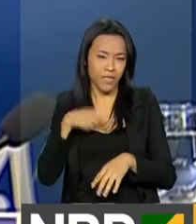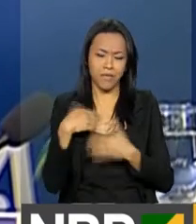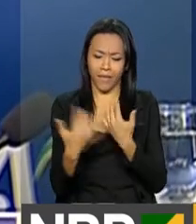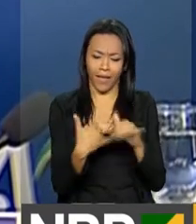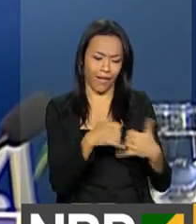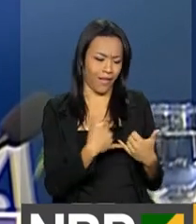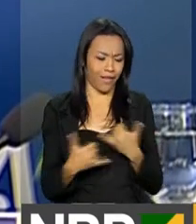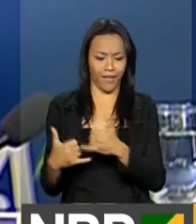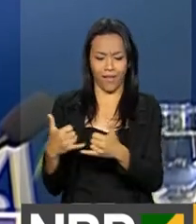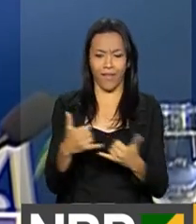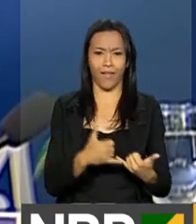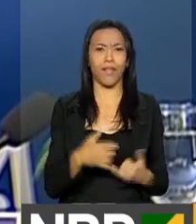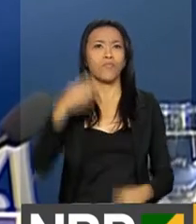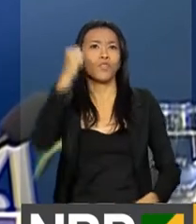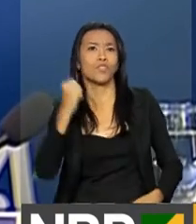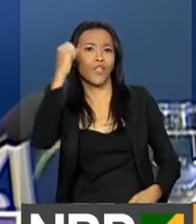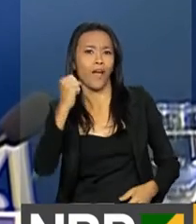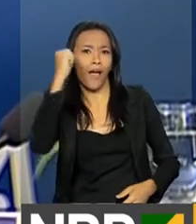brincadeira,